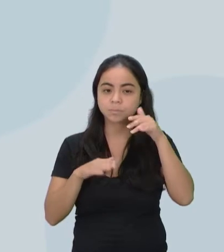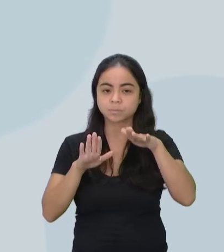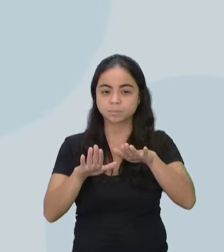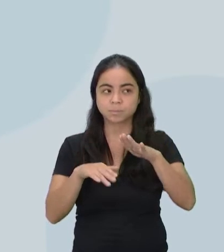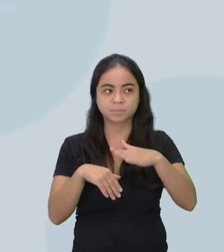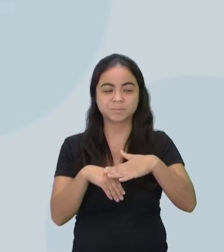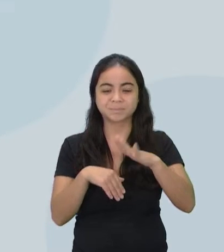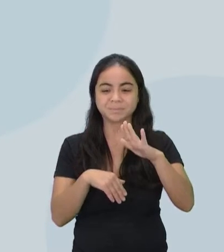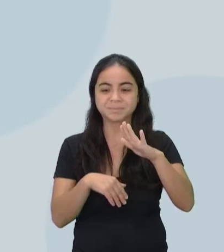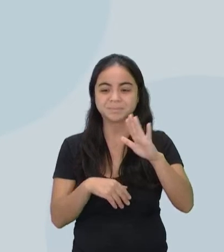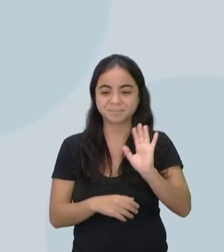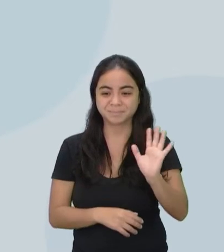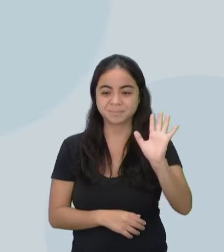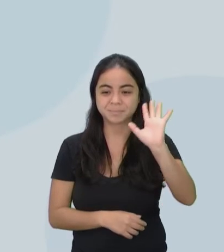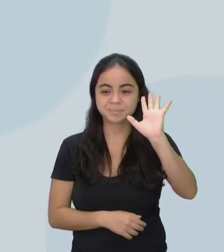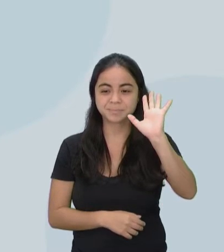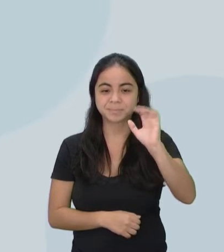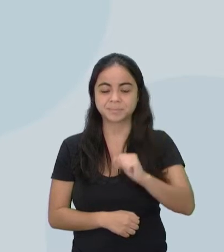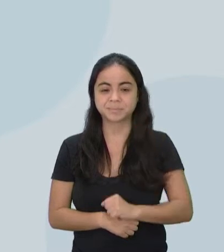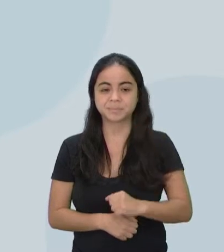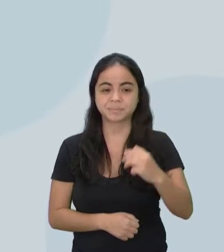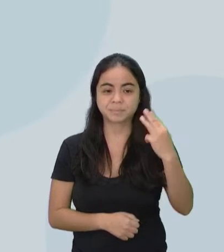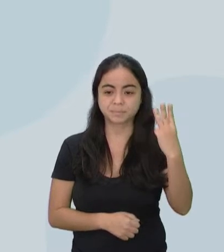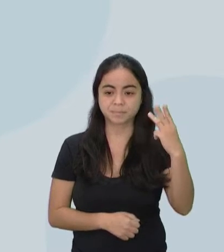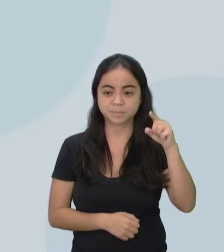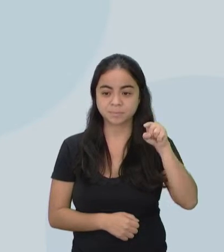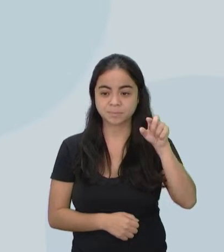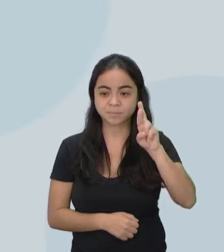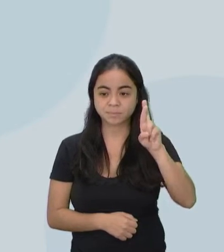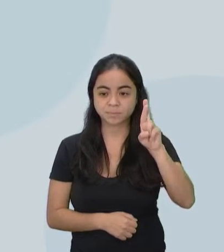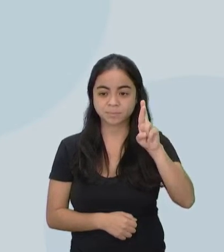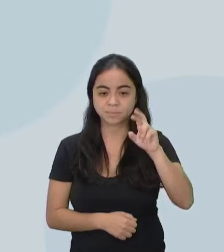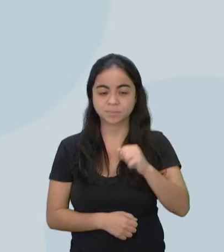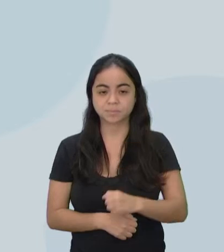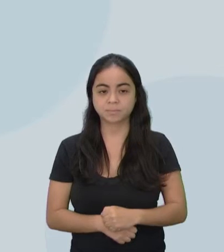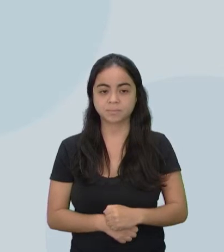mais refinado. É um celular de R$ 3.000,